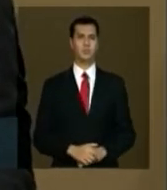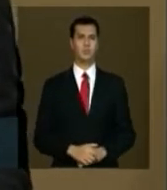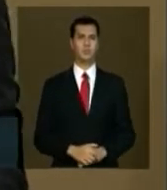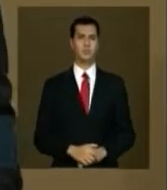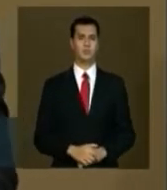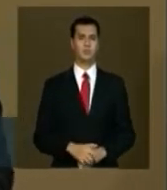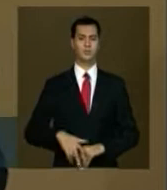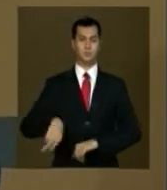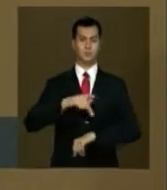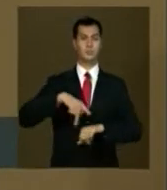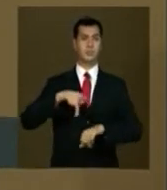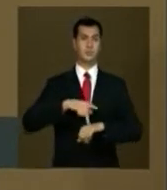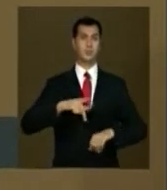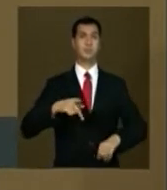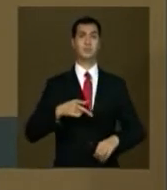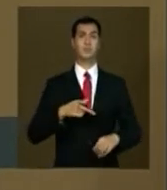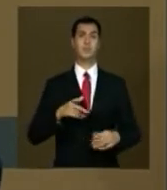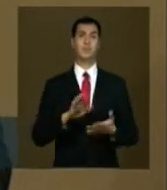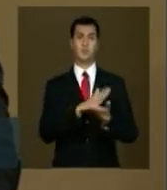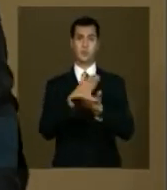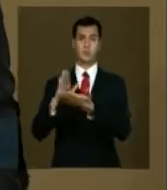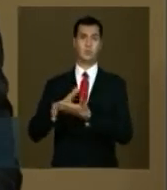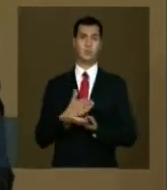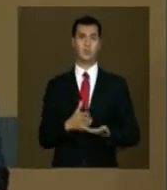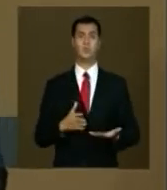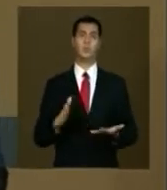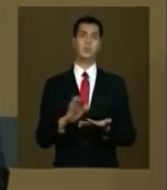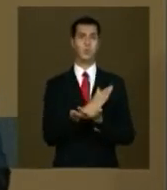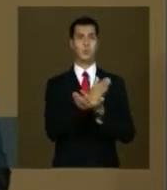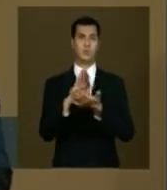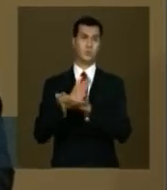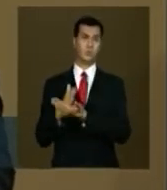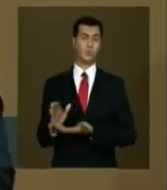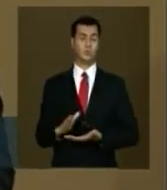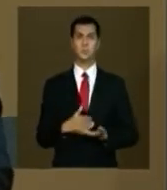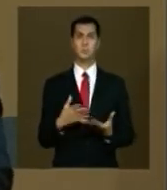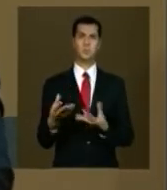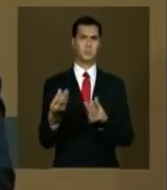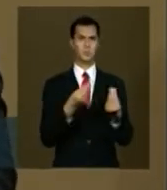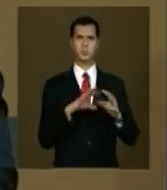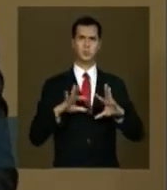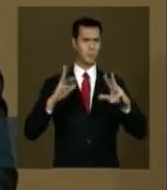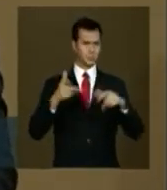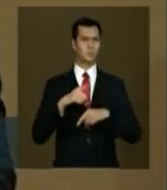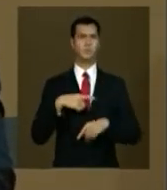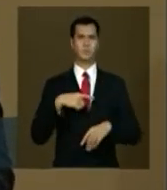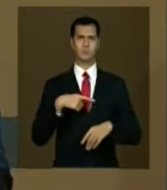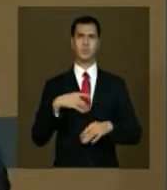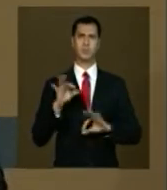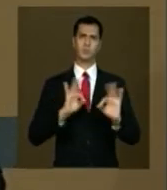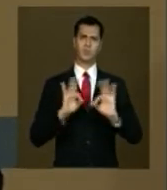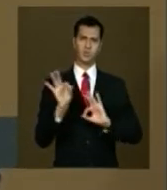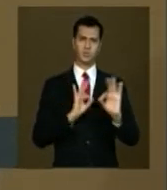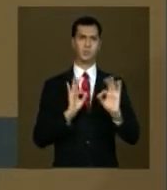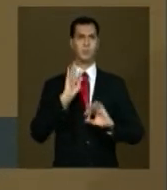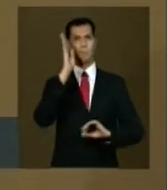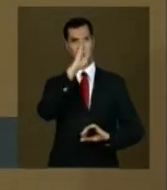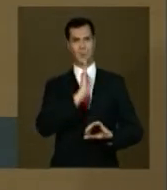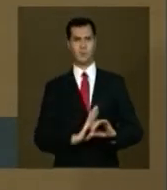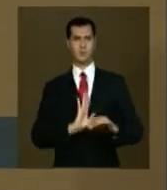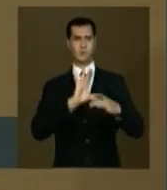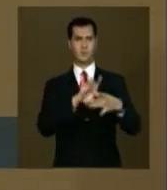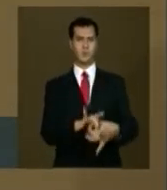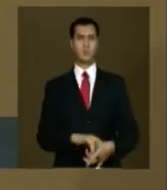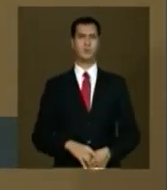países que aqui estão muito poucos não devem ter algum programa de cooperação com o Brasil hoje em dia eu tava também fazendo uma conta com